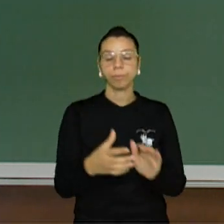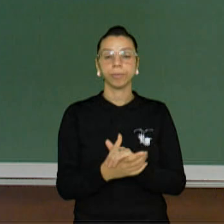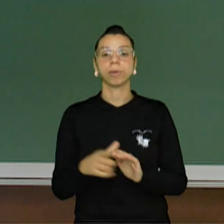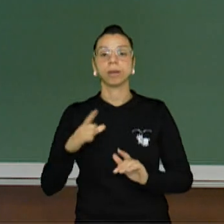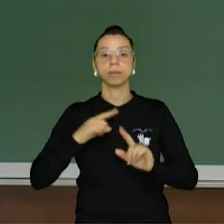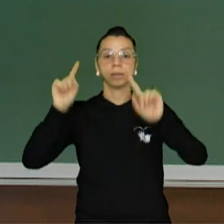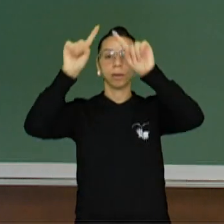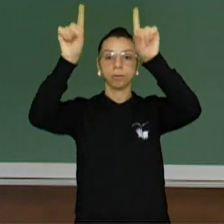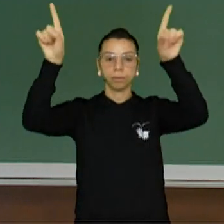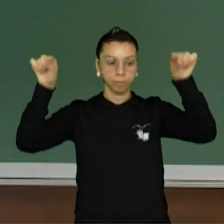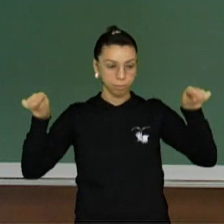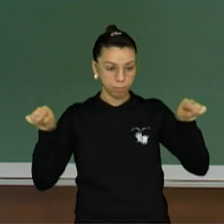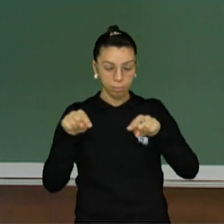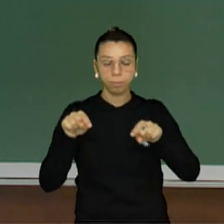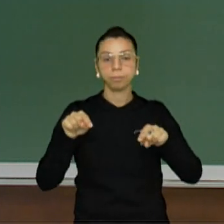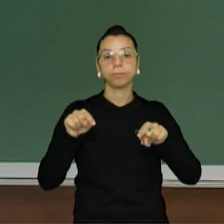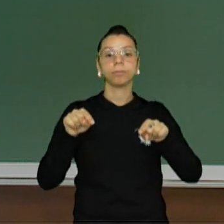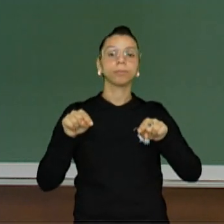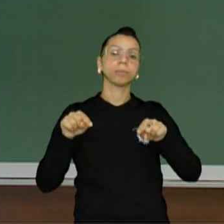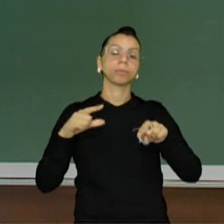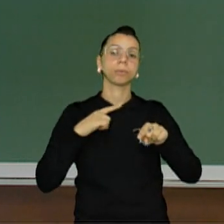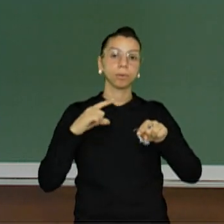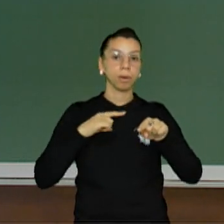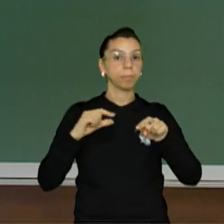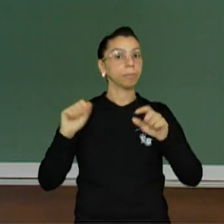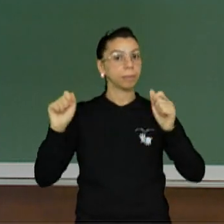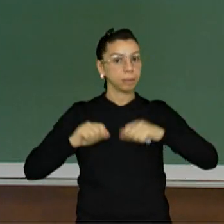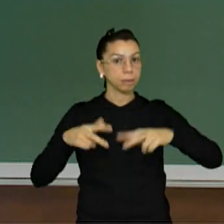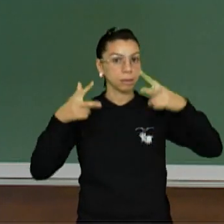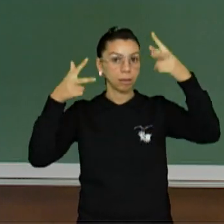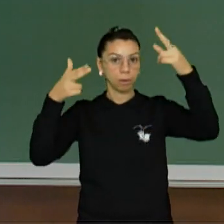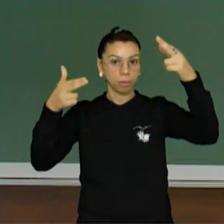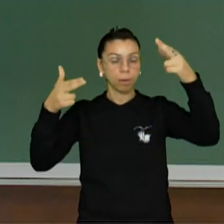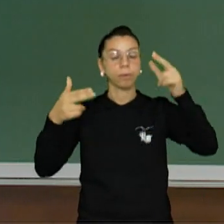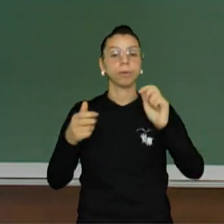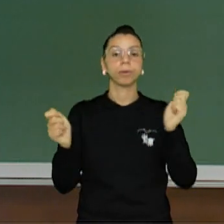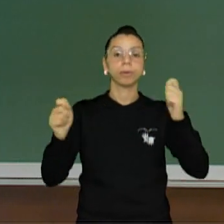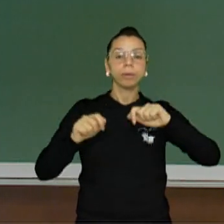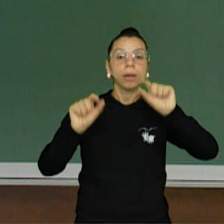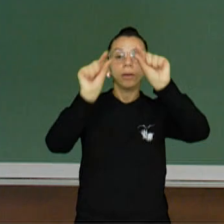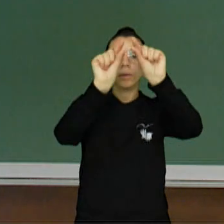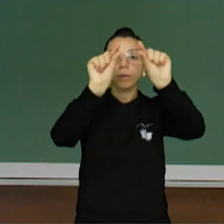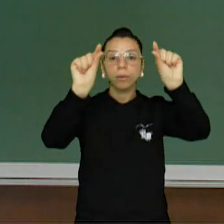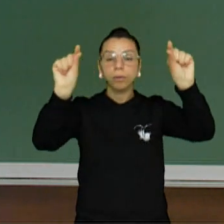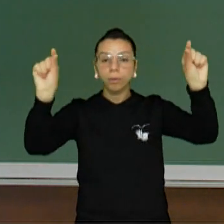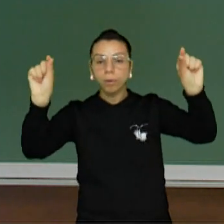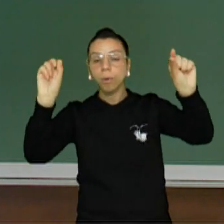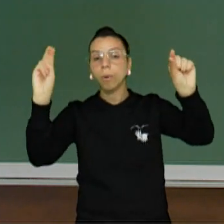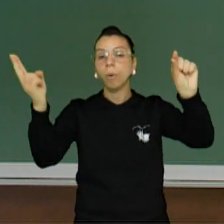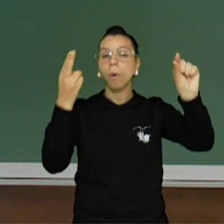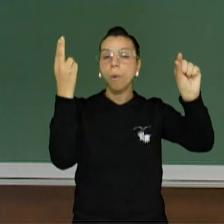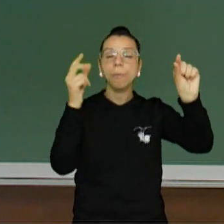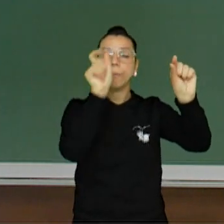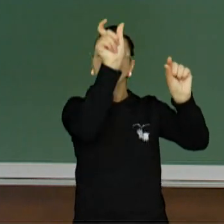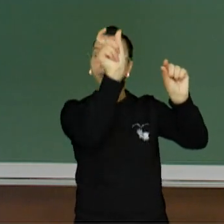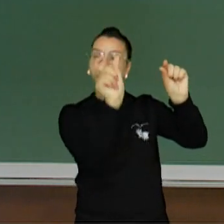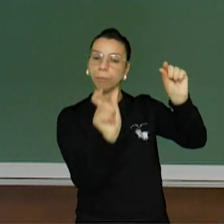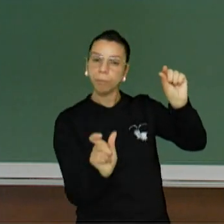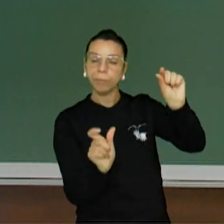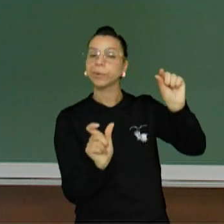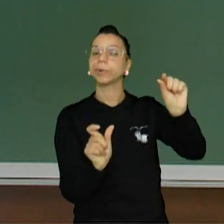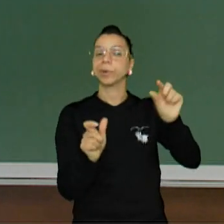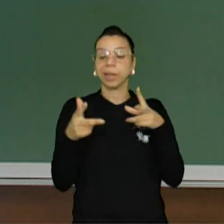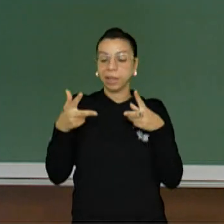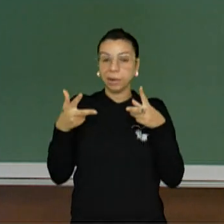matriz, seja de qualquer ordem, quadradas, tá? Ela tem uma linha ou uma coluna que